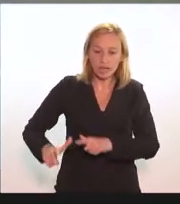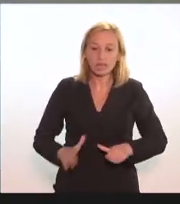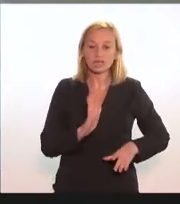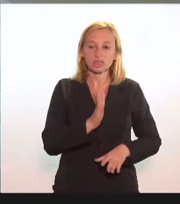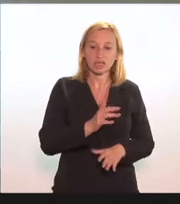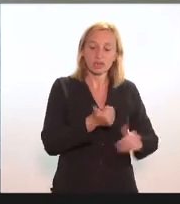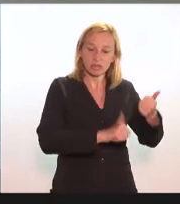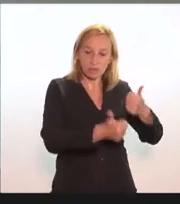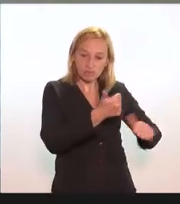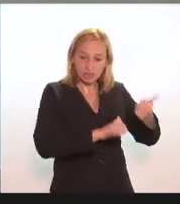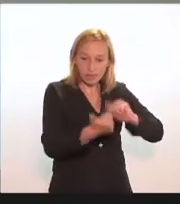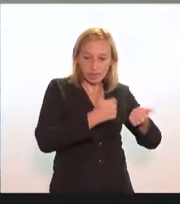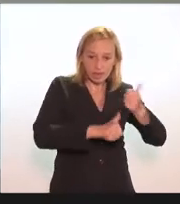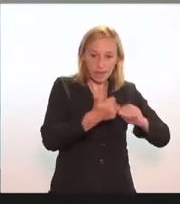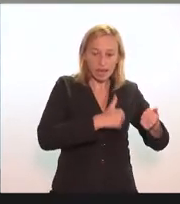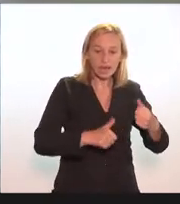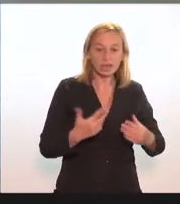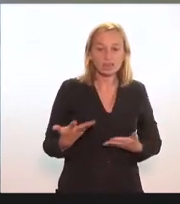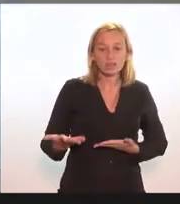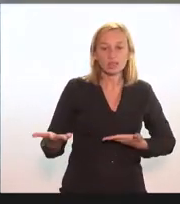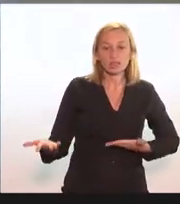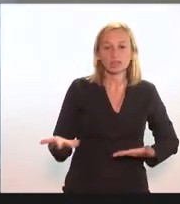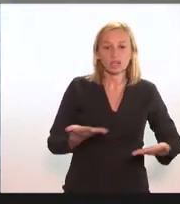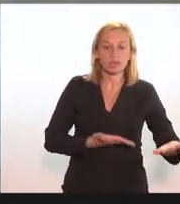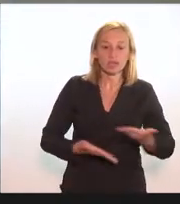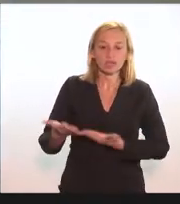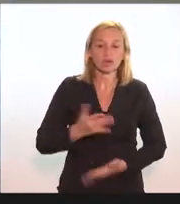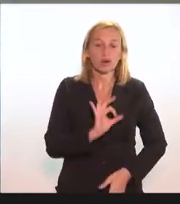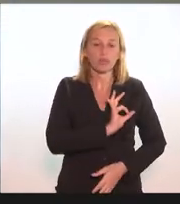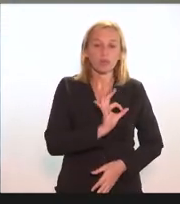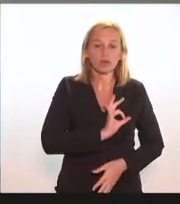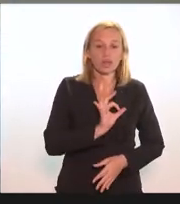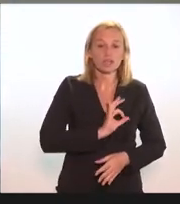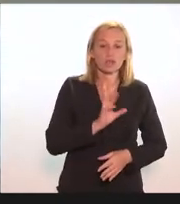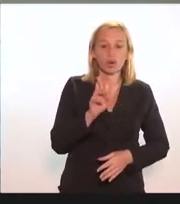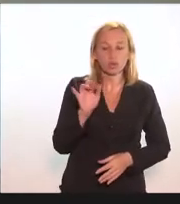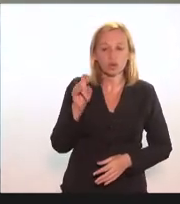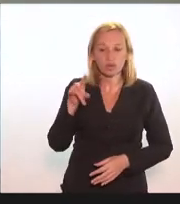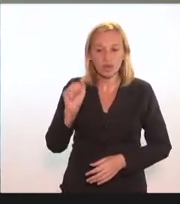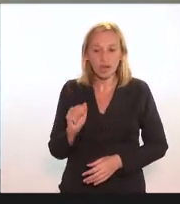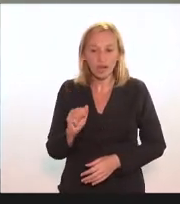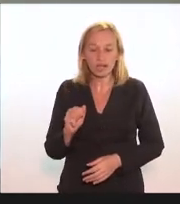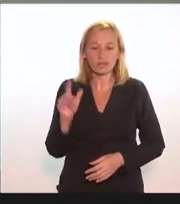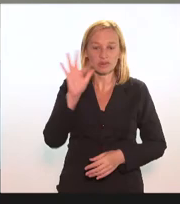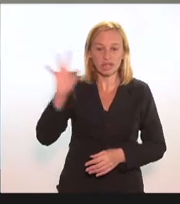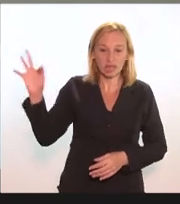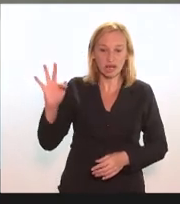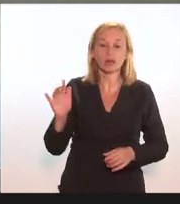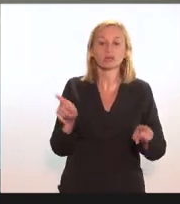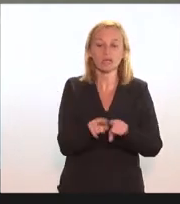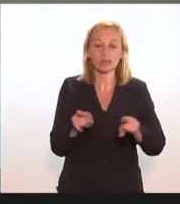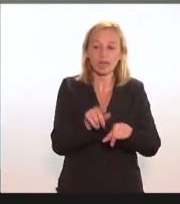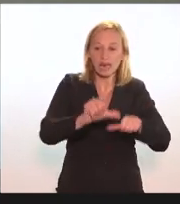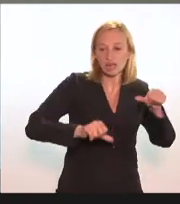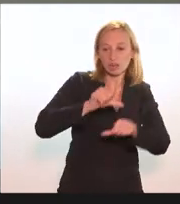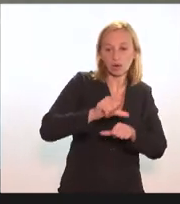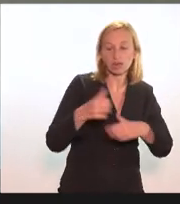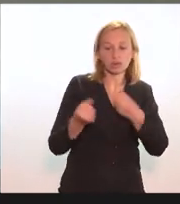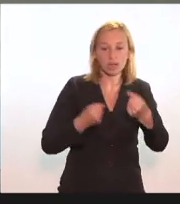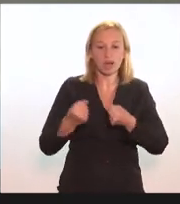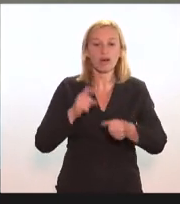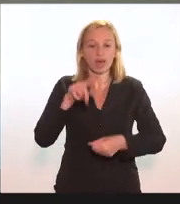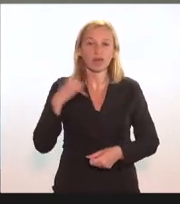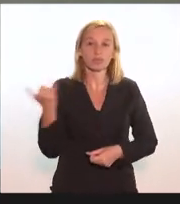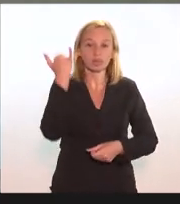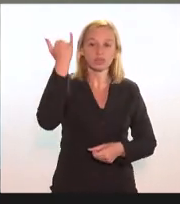legalmente. Acho que a parceria com a Polícia Rodoviária Federal, a troca dos carros também é outra bastante importante, e a gente